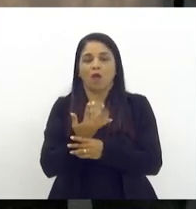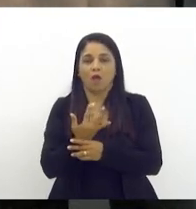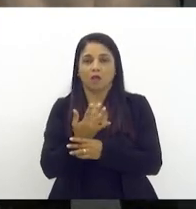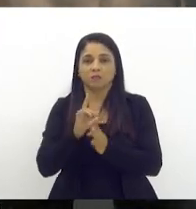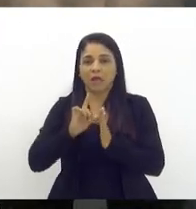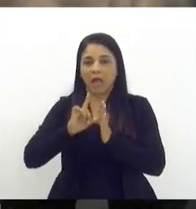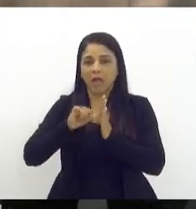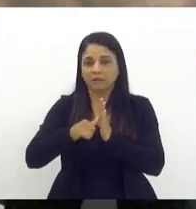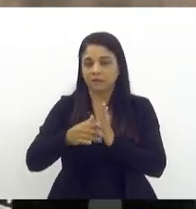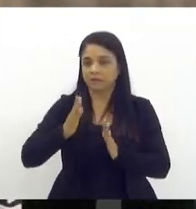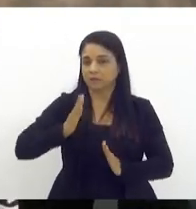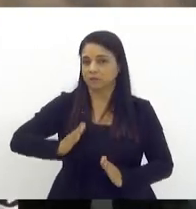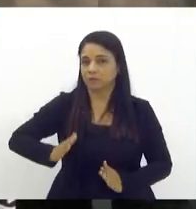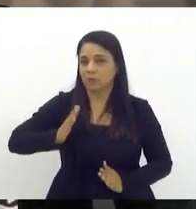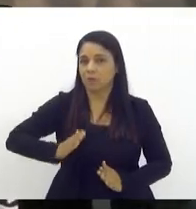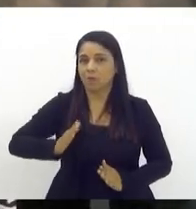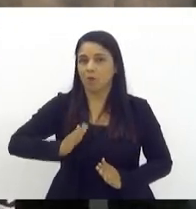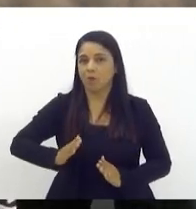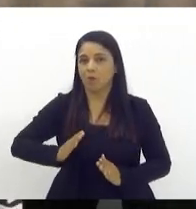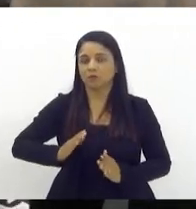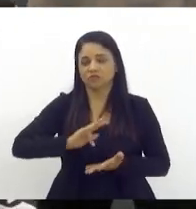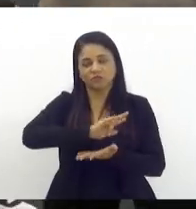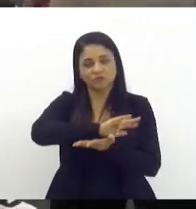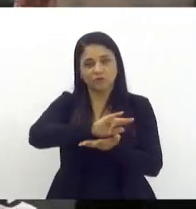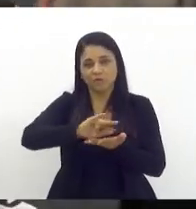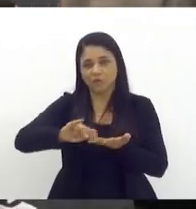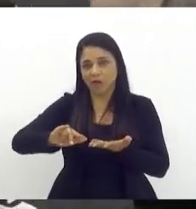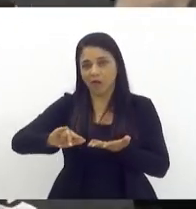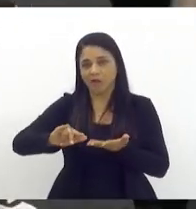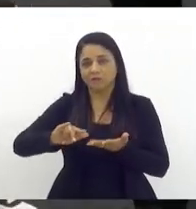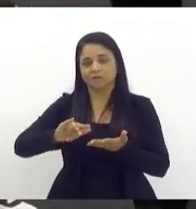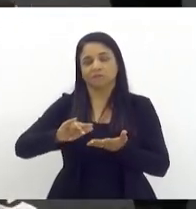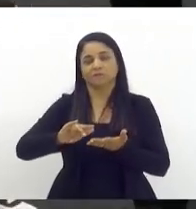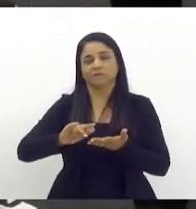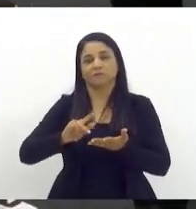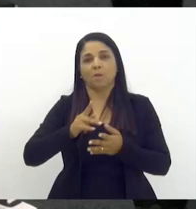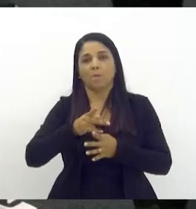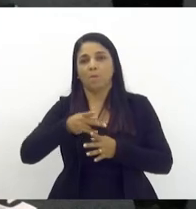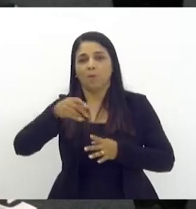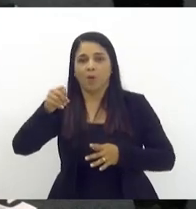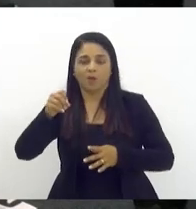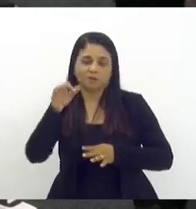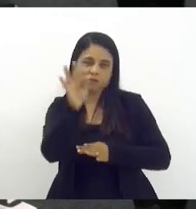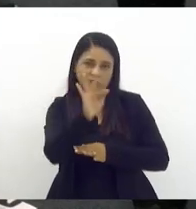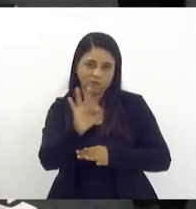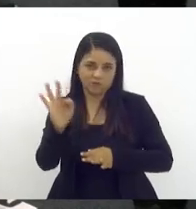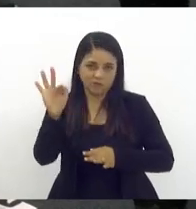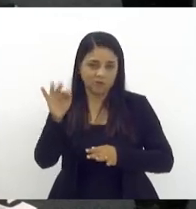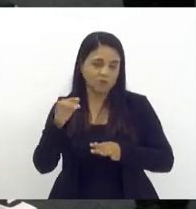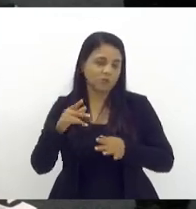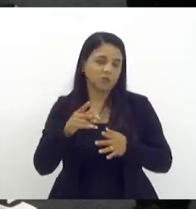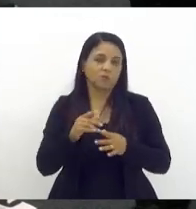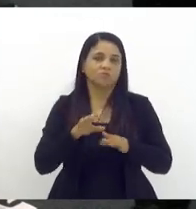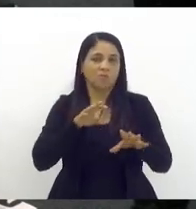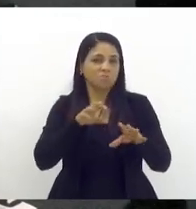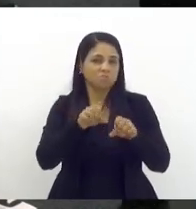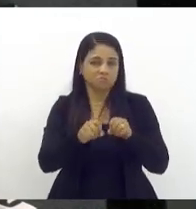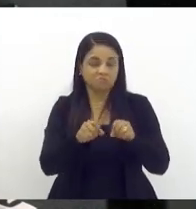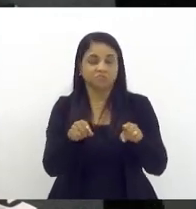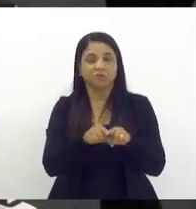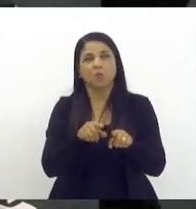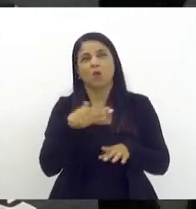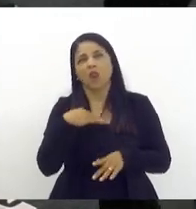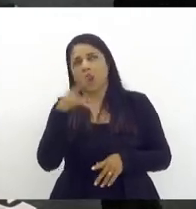dos bolsistas de diversas modalidades da graduação à pós-graduação. Eu me lembro que no ano de